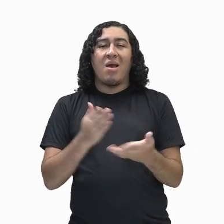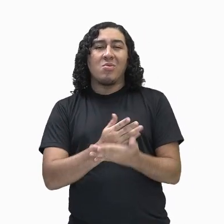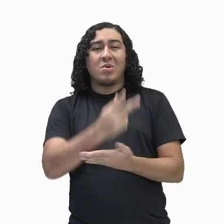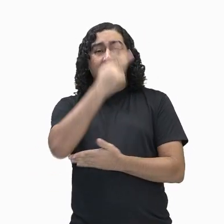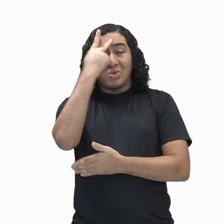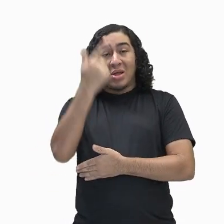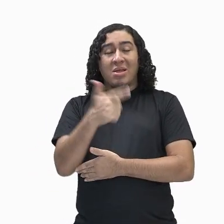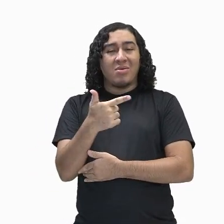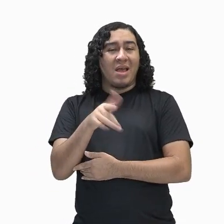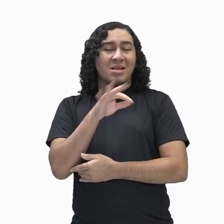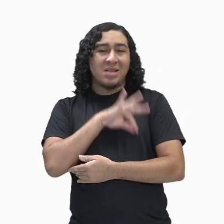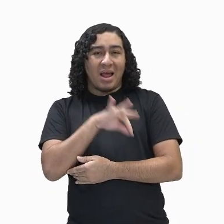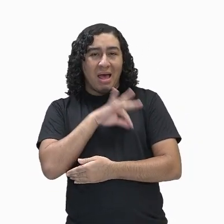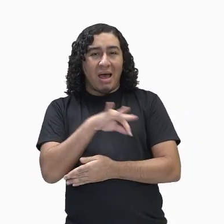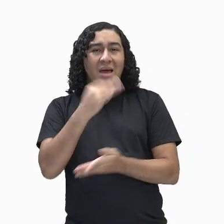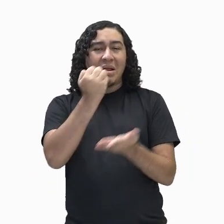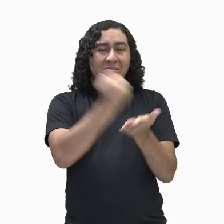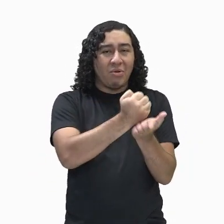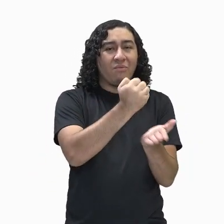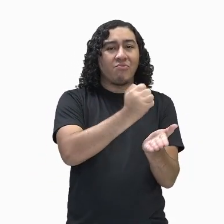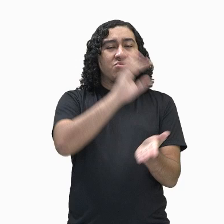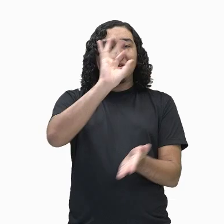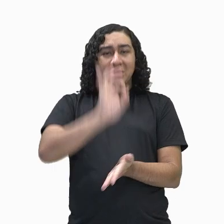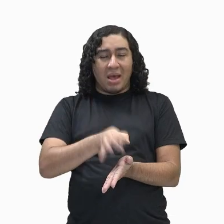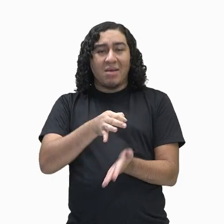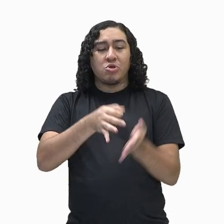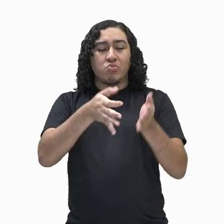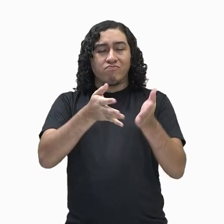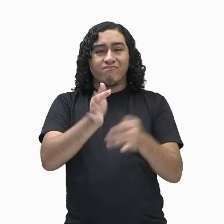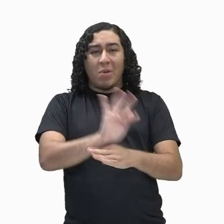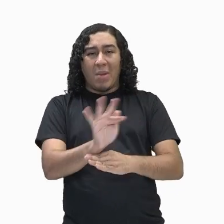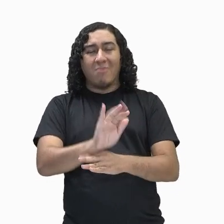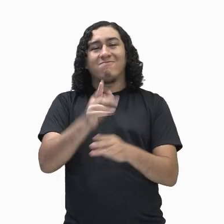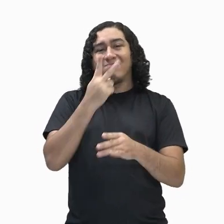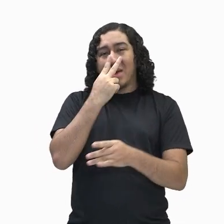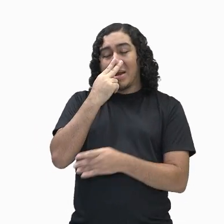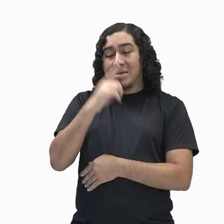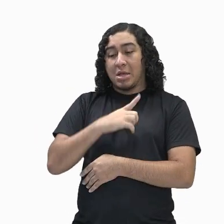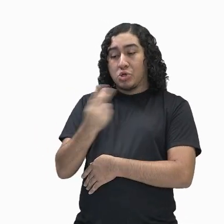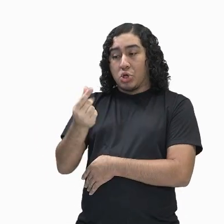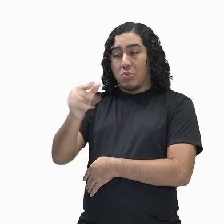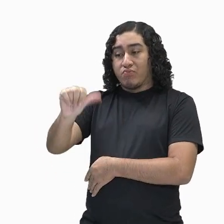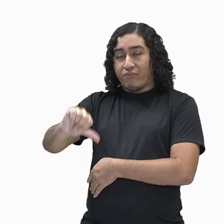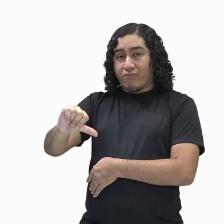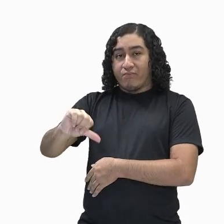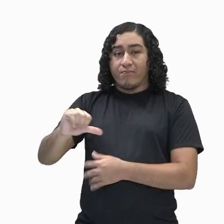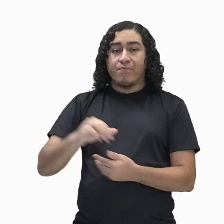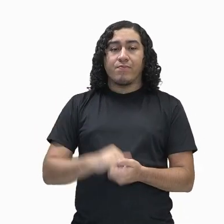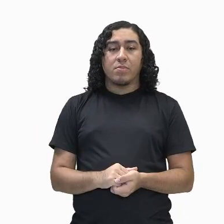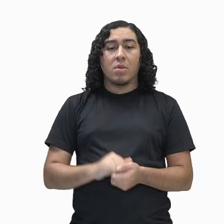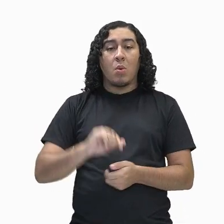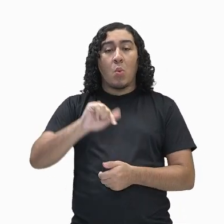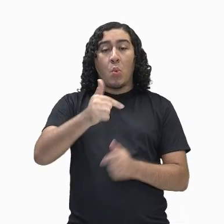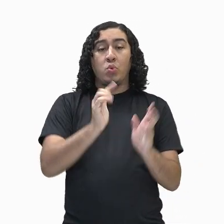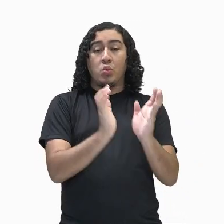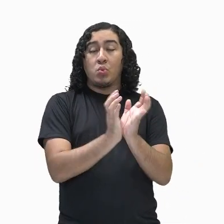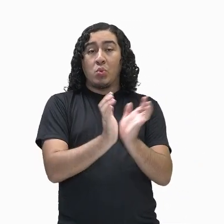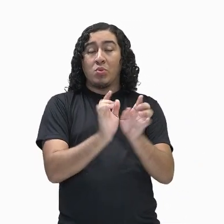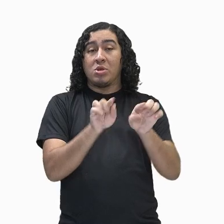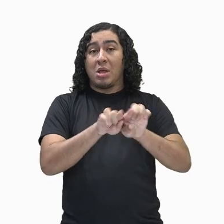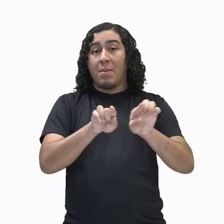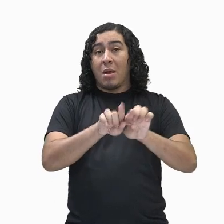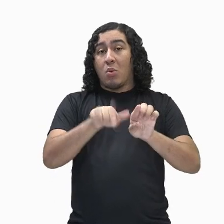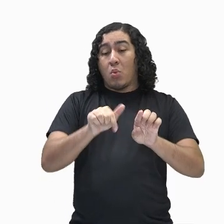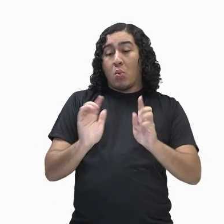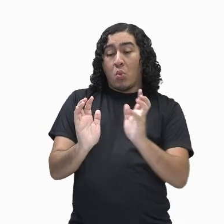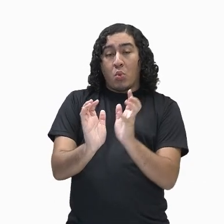formal. Isso também se expressa em uma baixa renda. Outro grupo vulnerável é o grupo